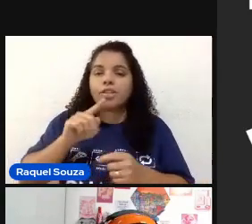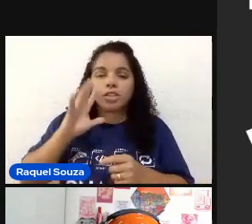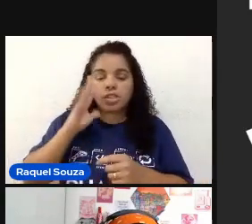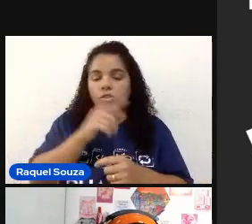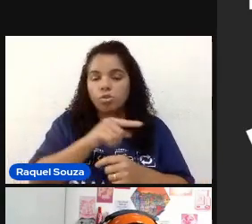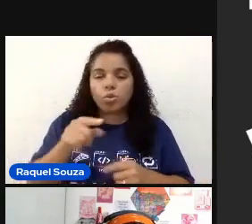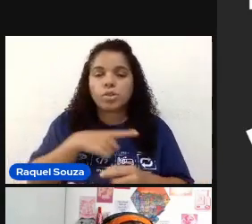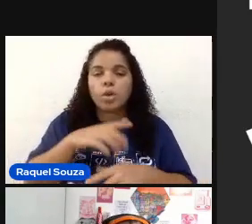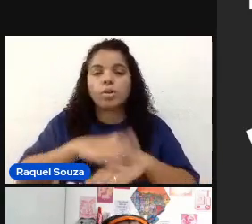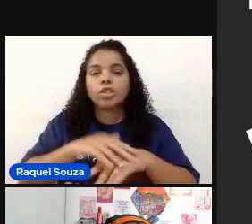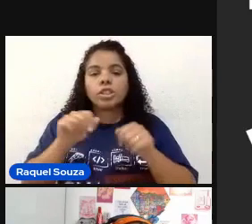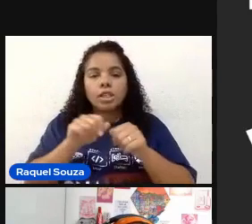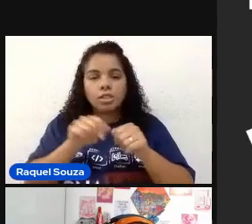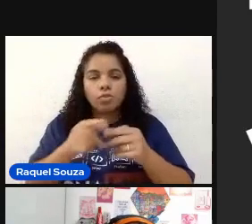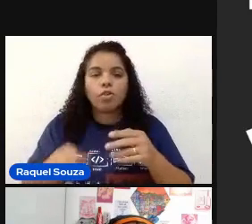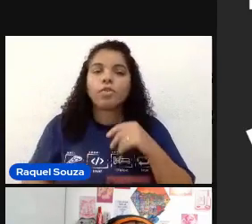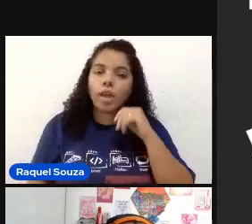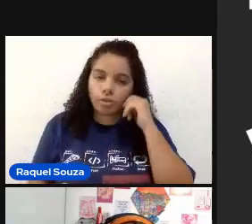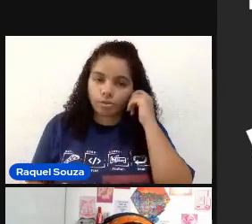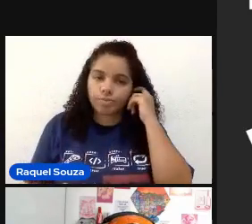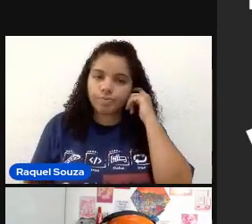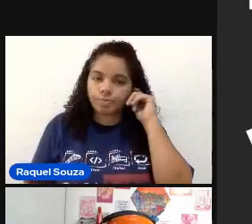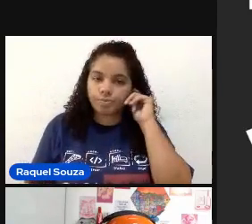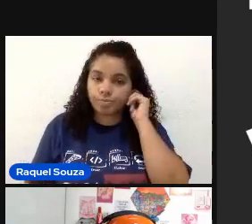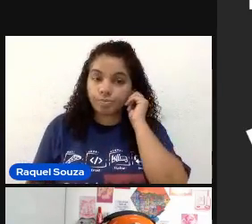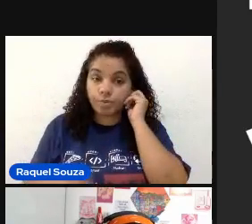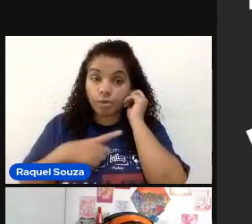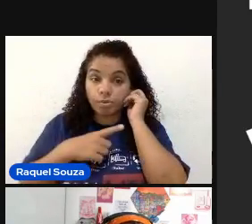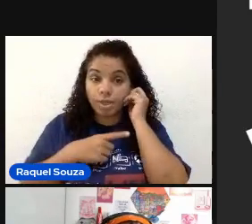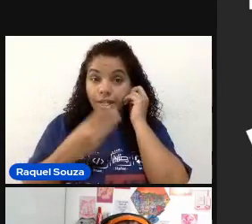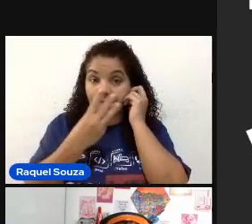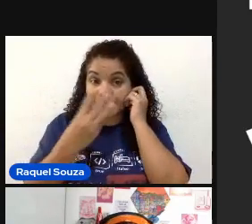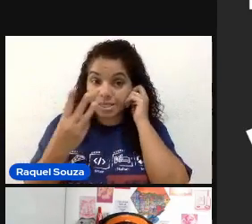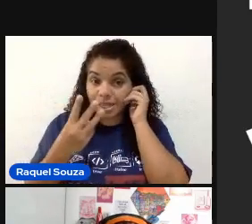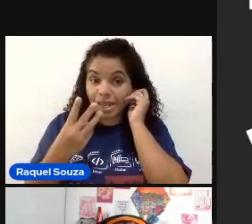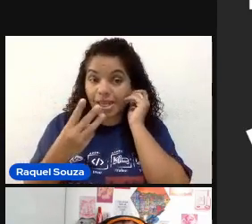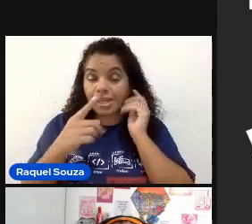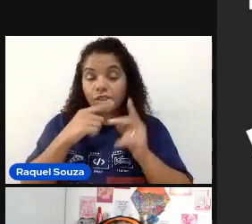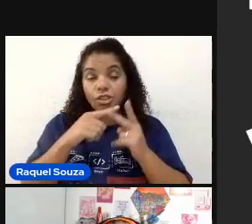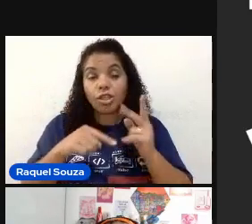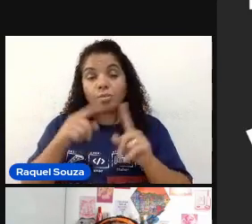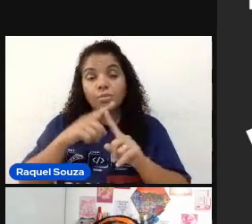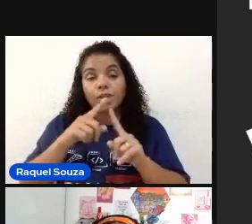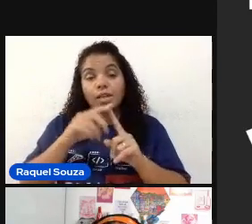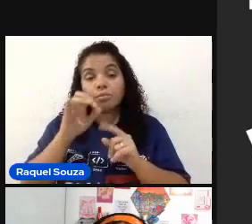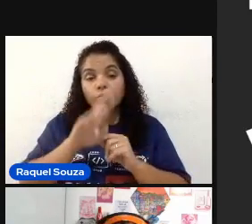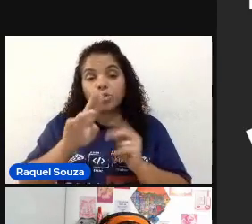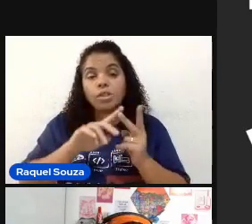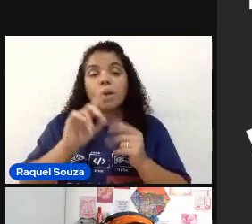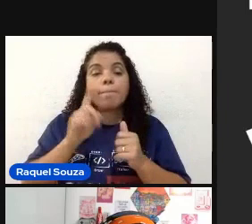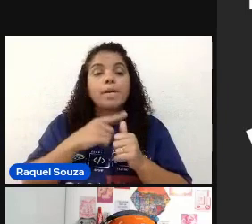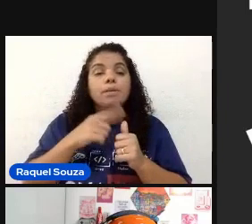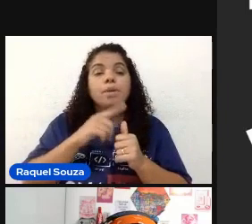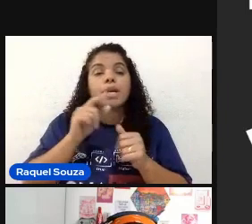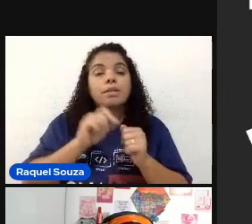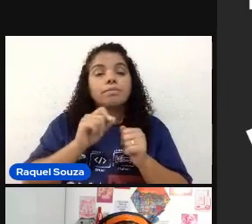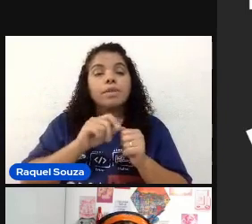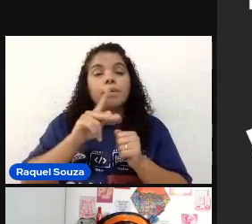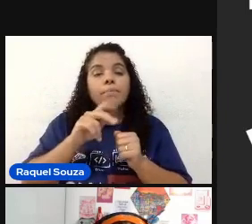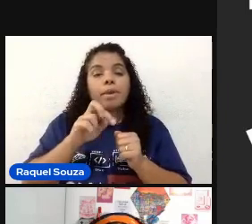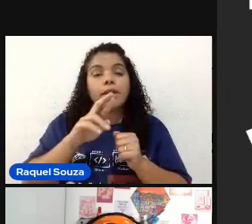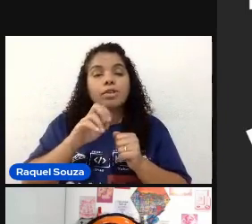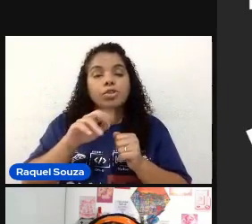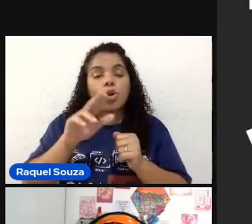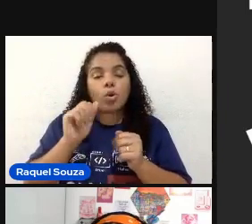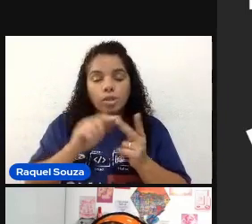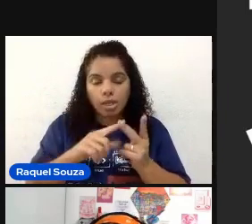está desenvolvendo. Então, a gente tem 3 tipos de técnicas que podem ser utilizadas. A primeira dela é construindo uma persona. Então, eu construo